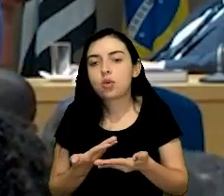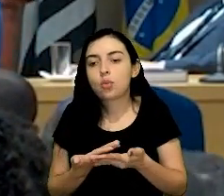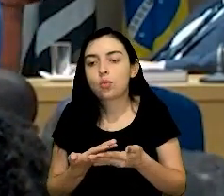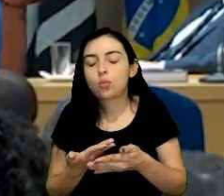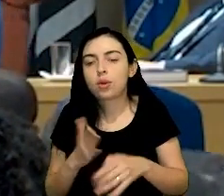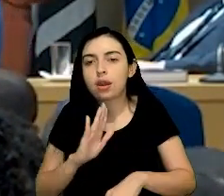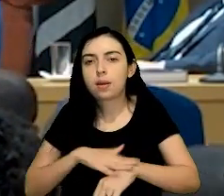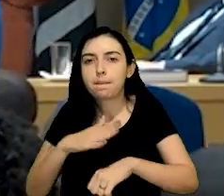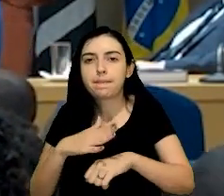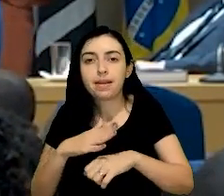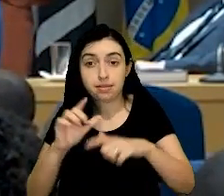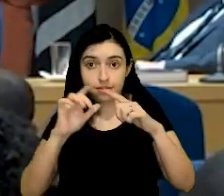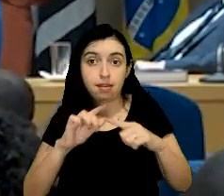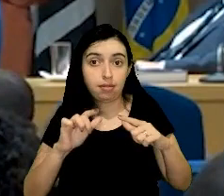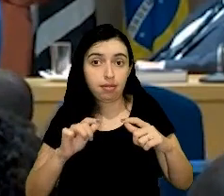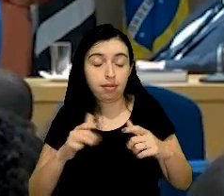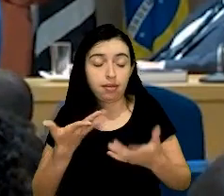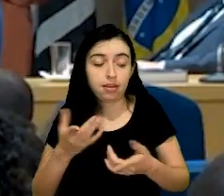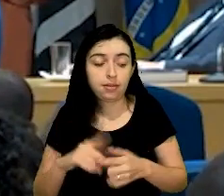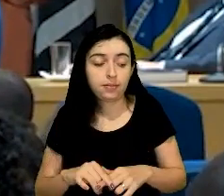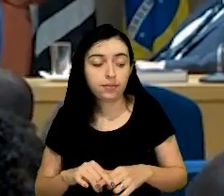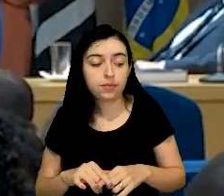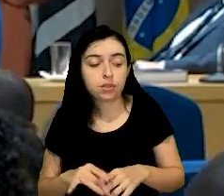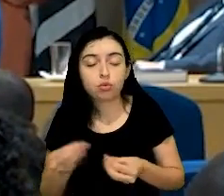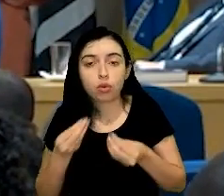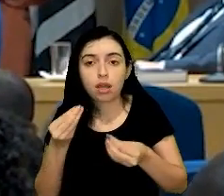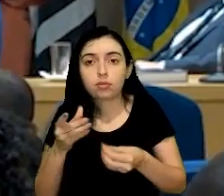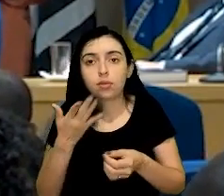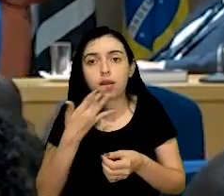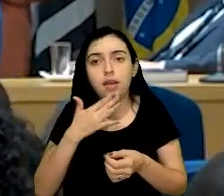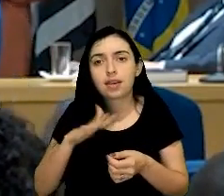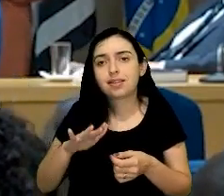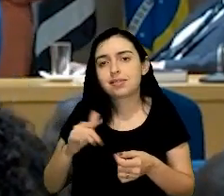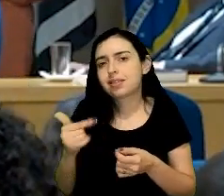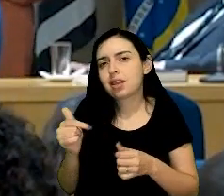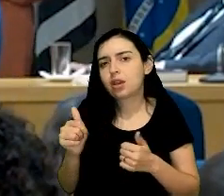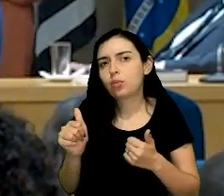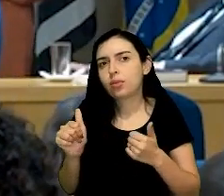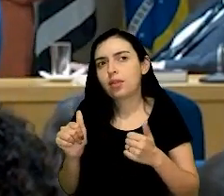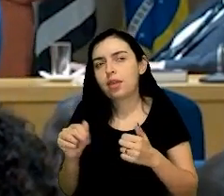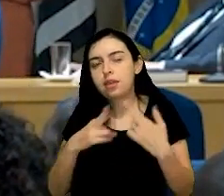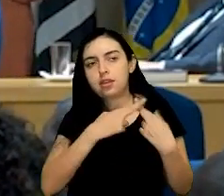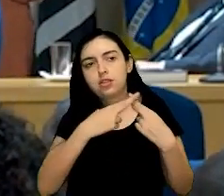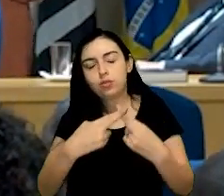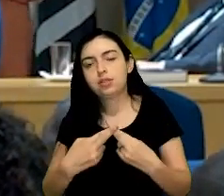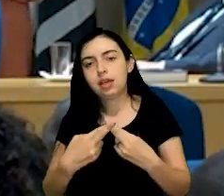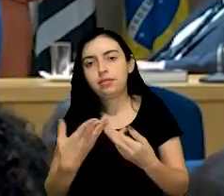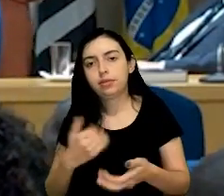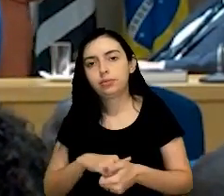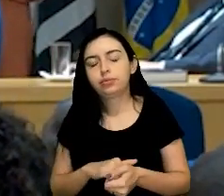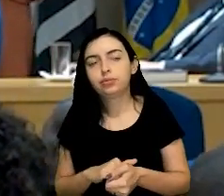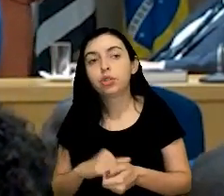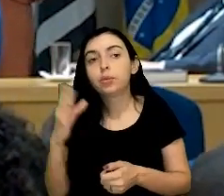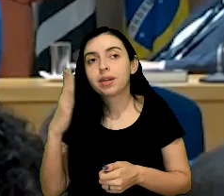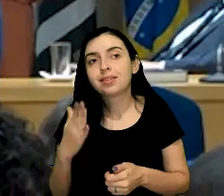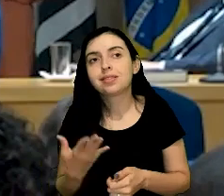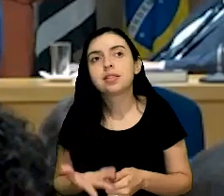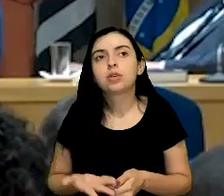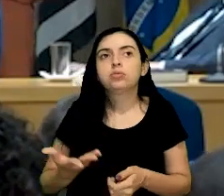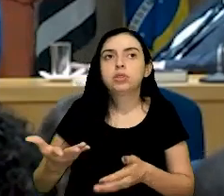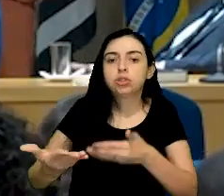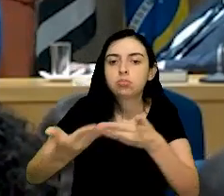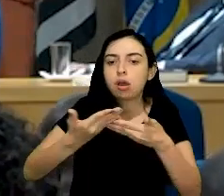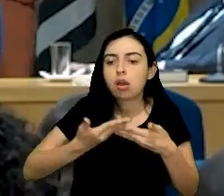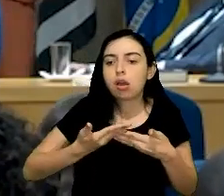casa, para o fato das crianças desacompanhadas. Né? Então, o Brasil tem recebido crianças